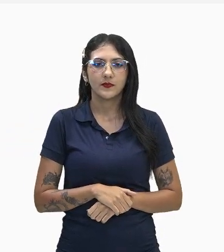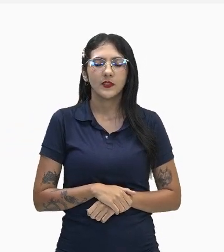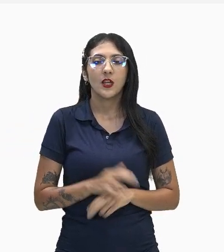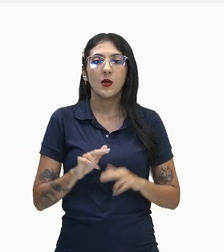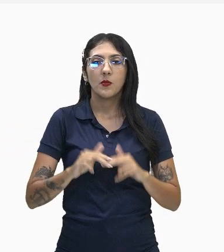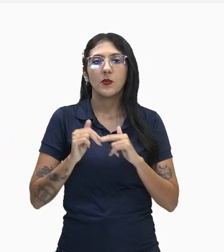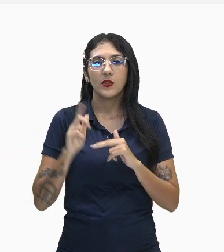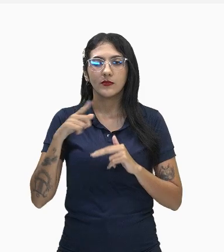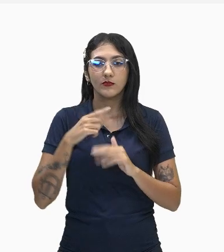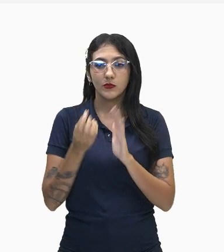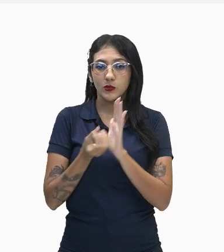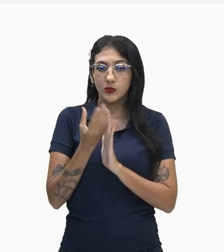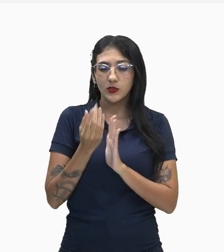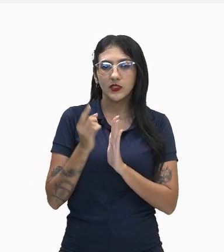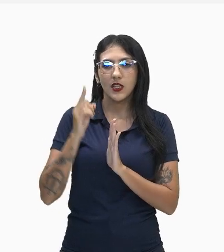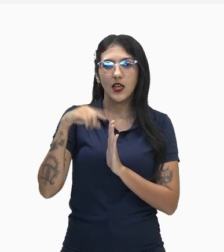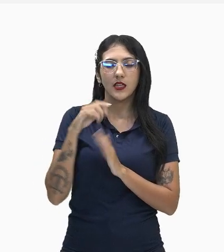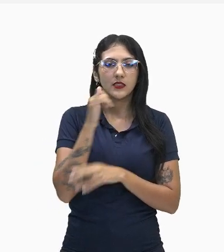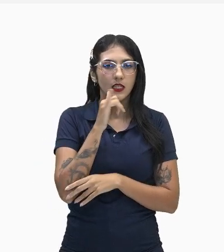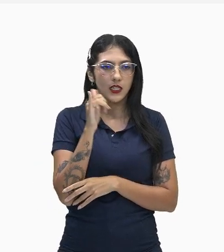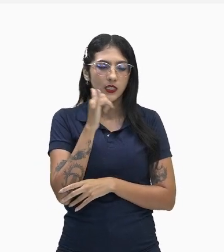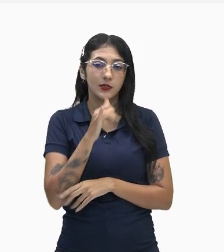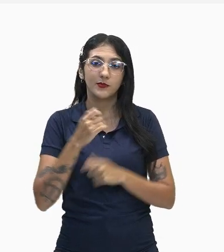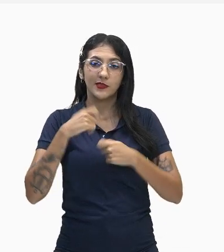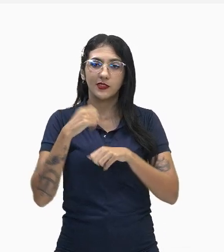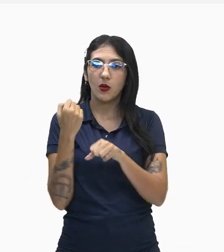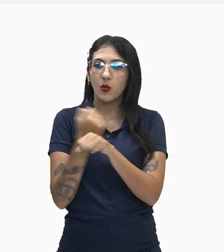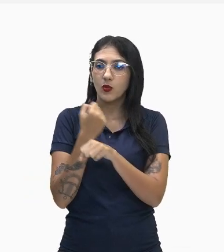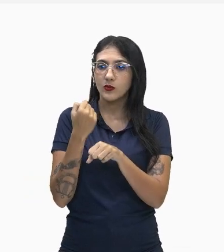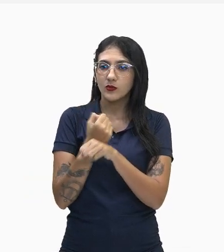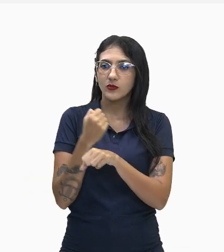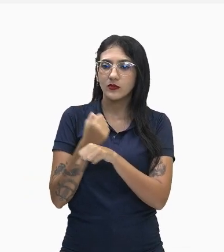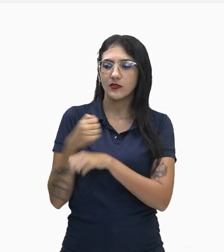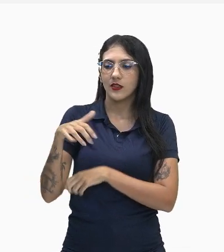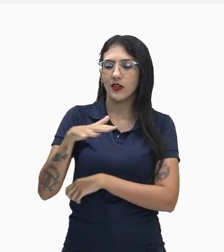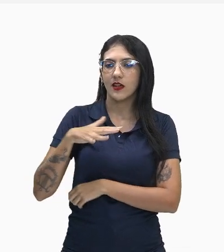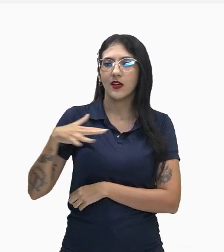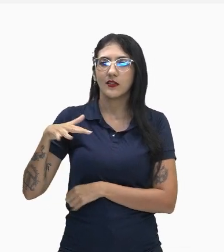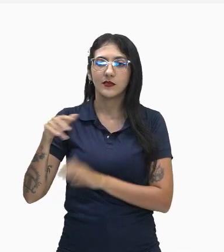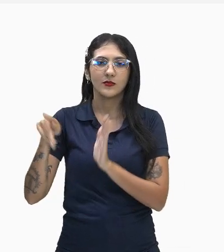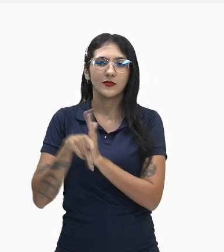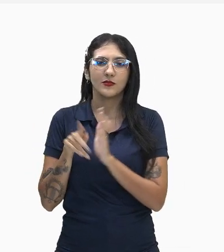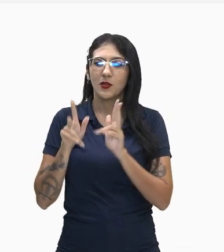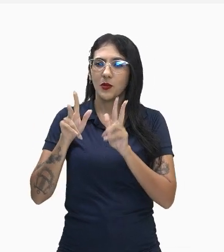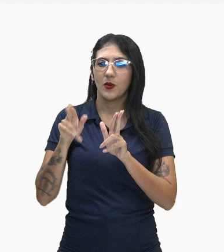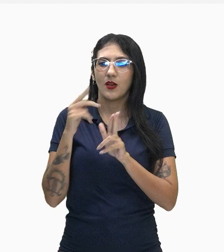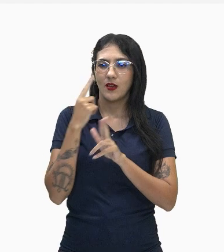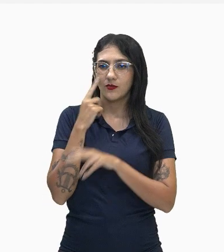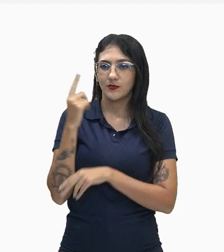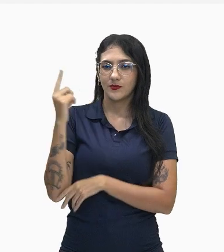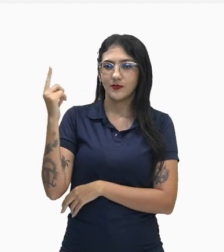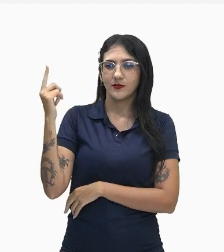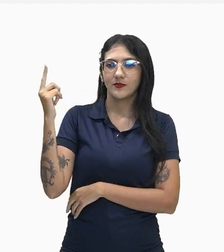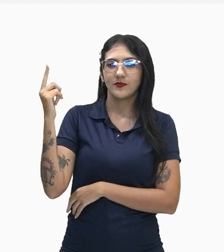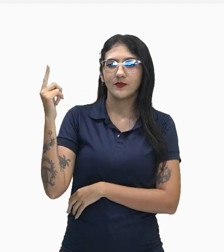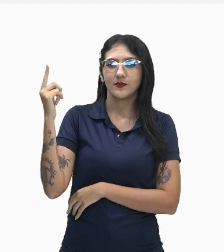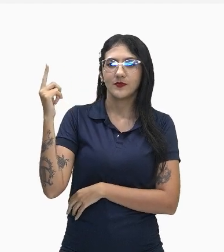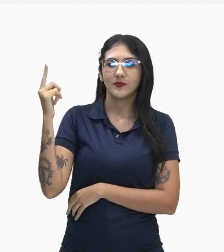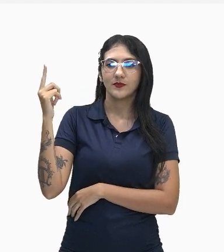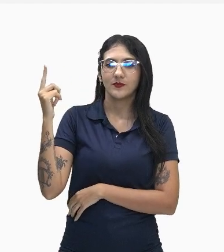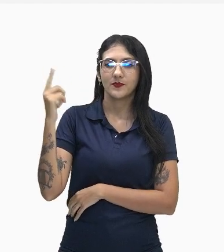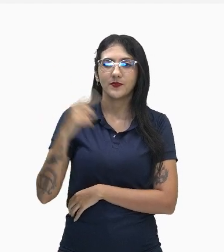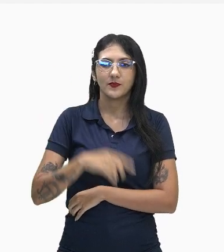produzir aí energia eólica, é preciso a construção de parques eólicos, como esse que vocês estão vendo na imagem,